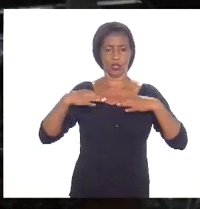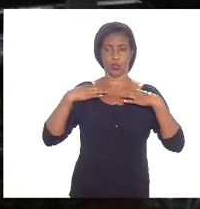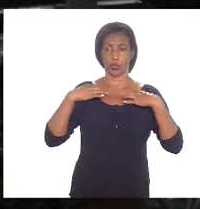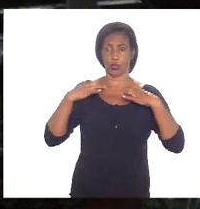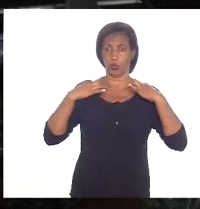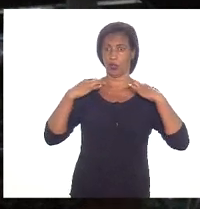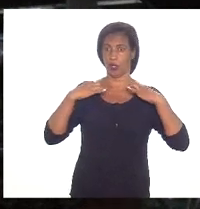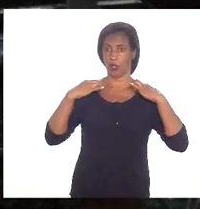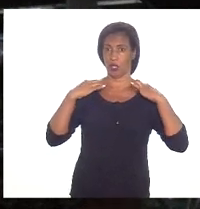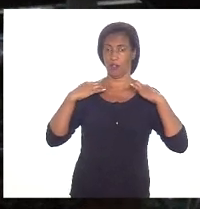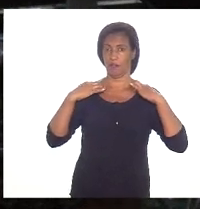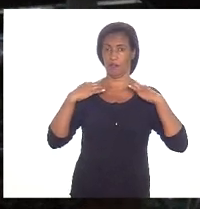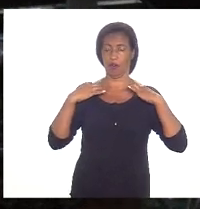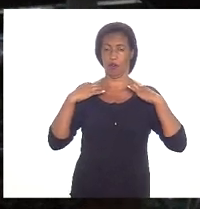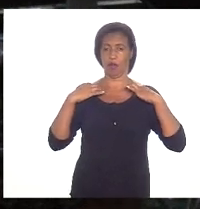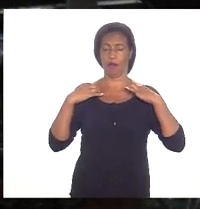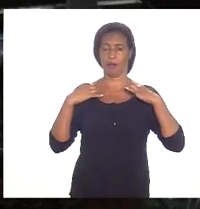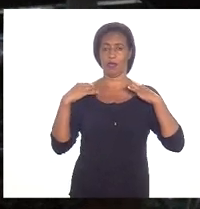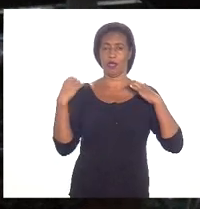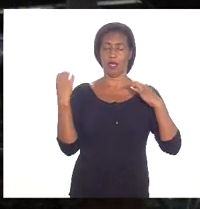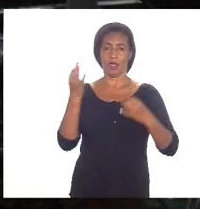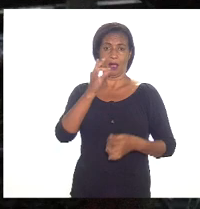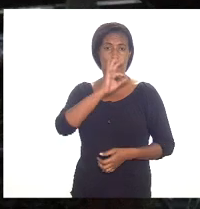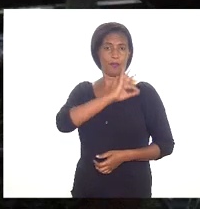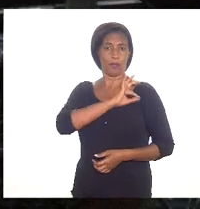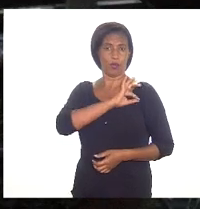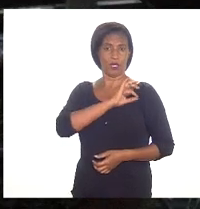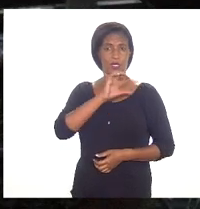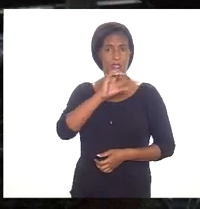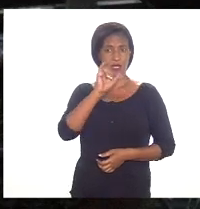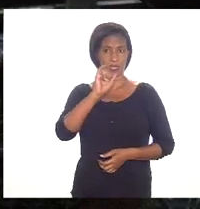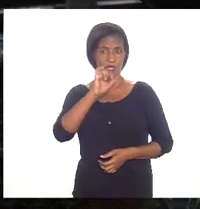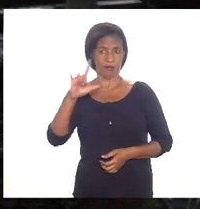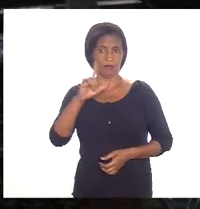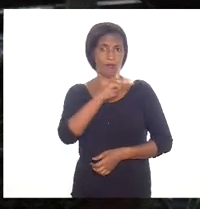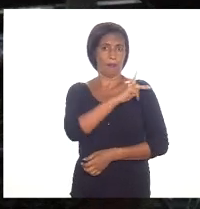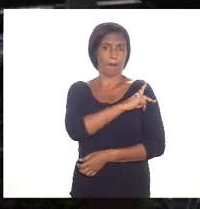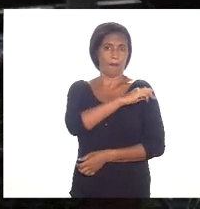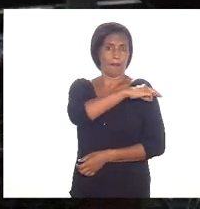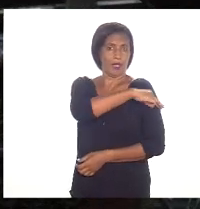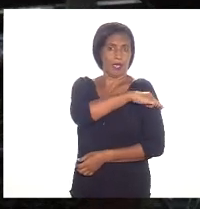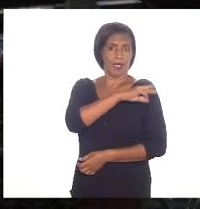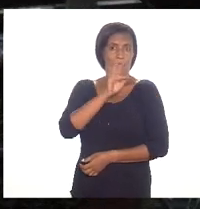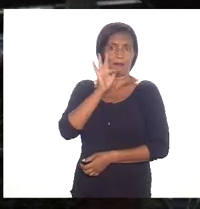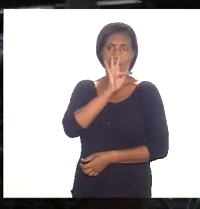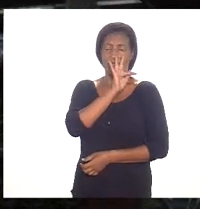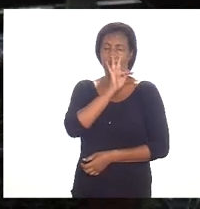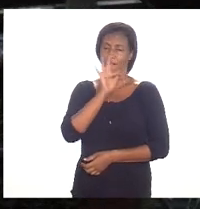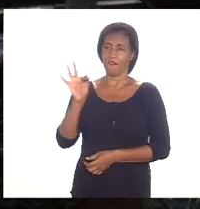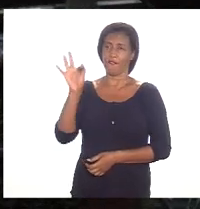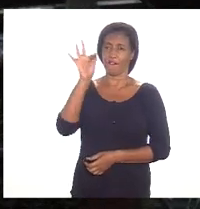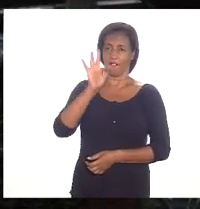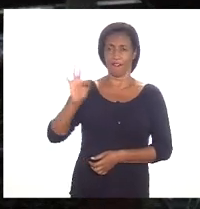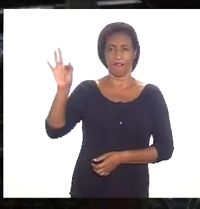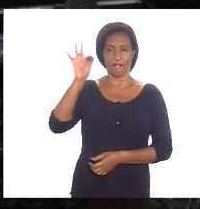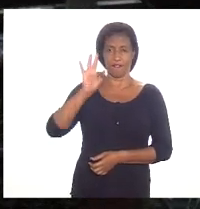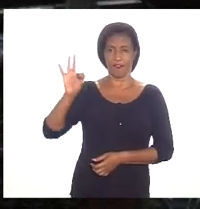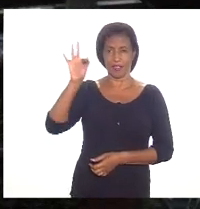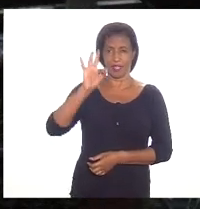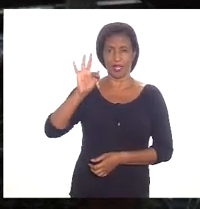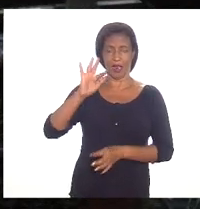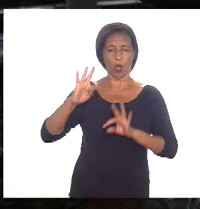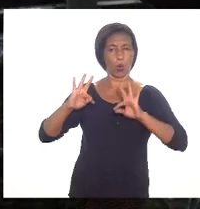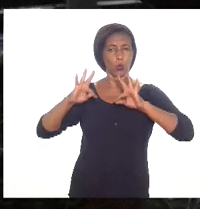uniformes distintivos e insígnias da Polícia Civil, Polícia Federal, Polícia Militar, Corpo de Bombeiro Militar, Departamento do Sistema